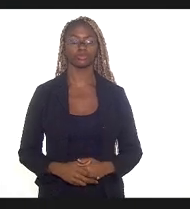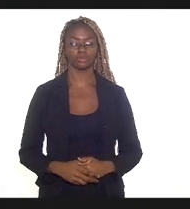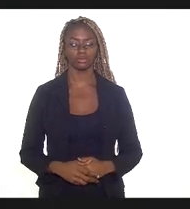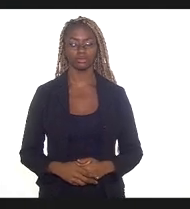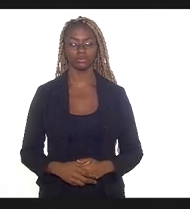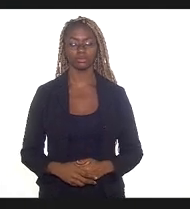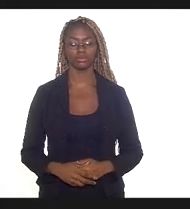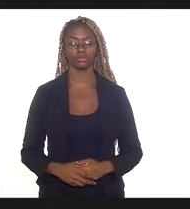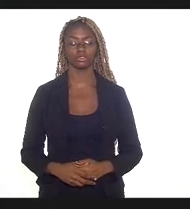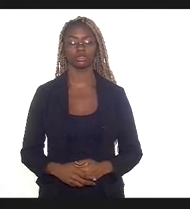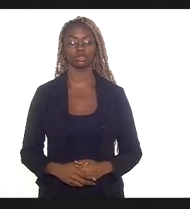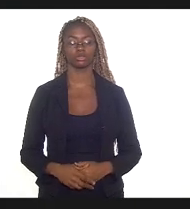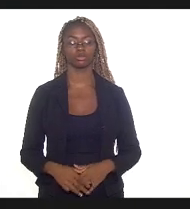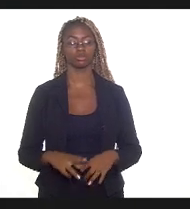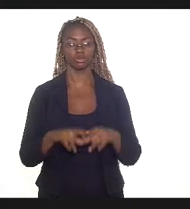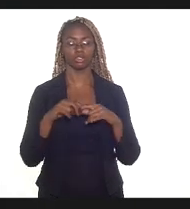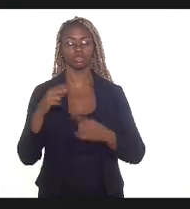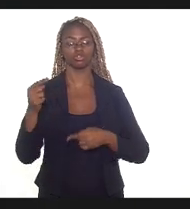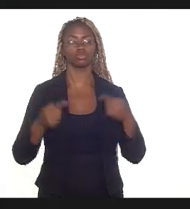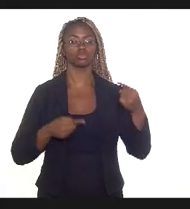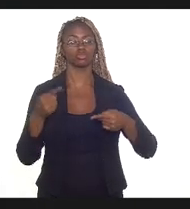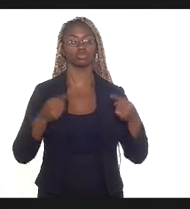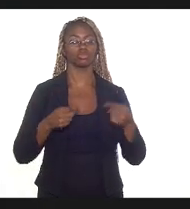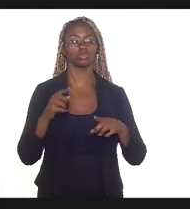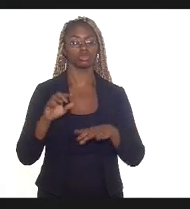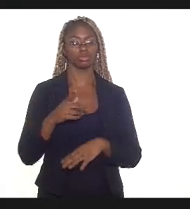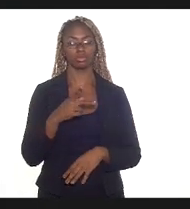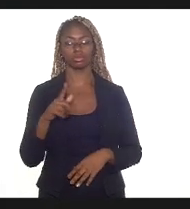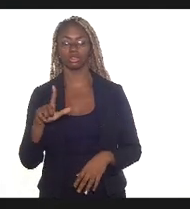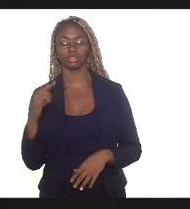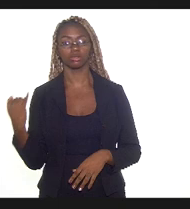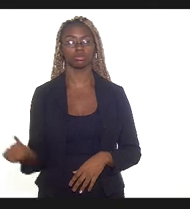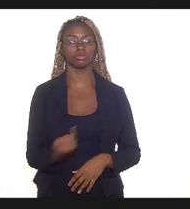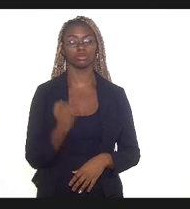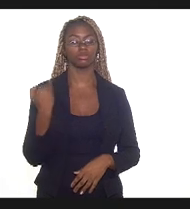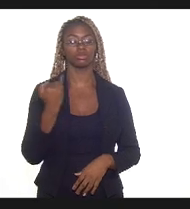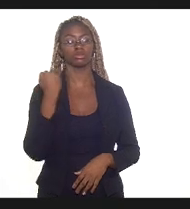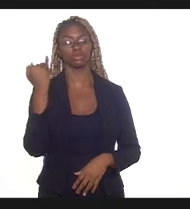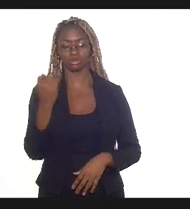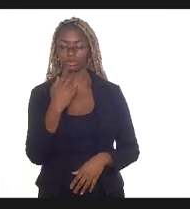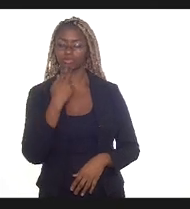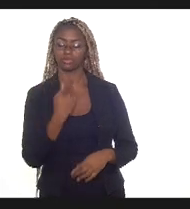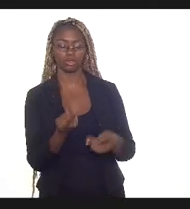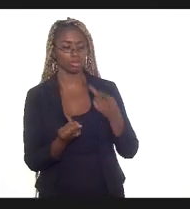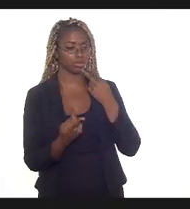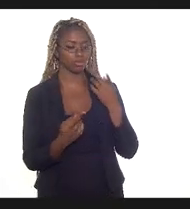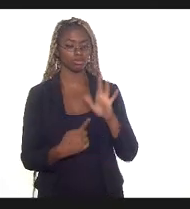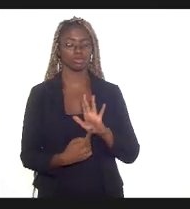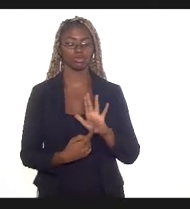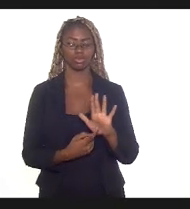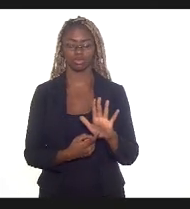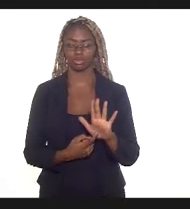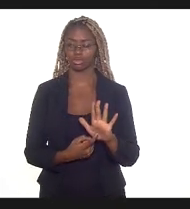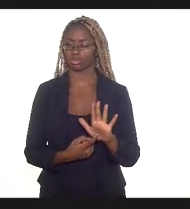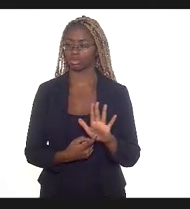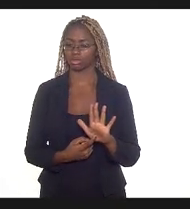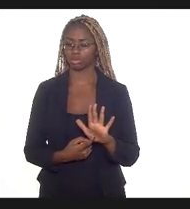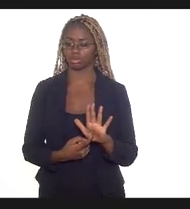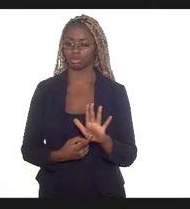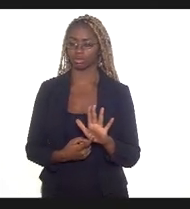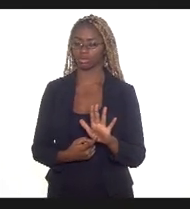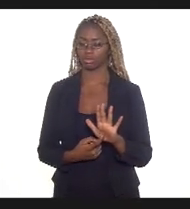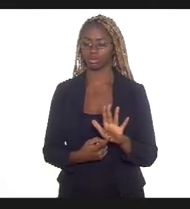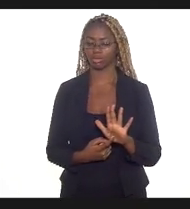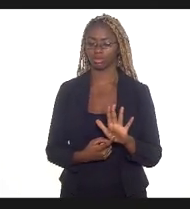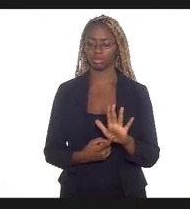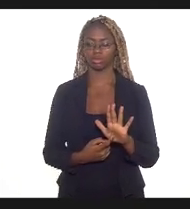coloca em pauta um projeto importante, trouxe um tema, inclusive, há pouco, da importância da antecipação